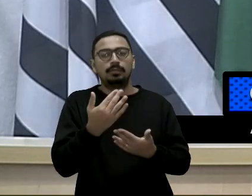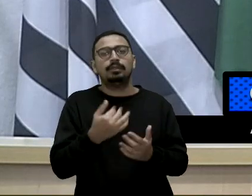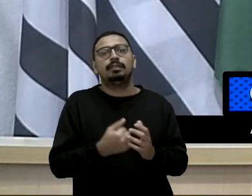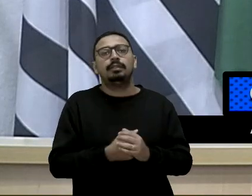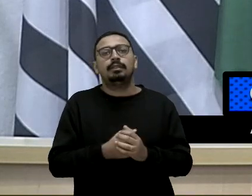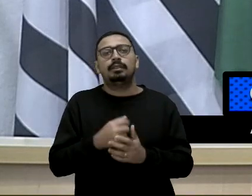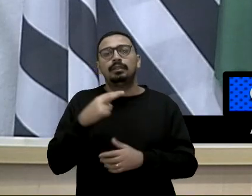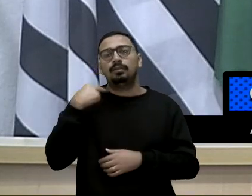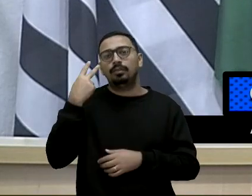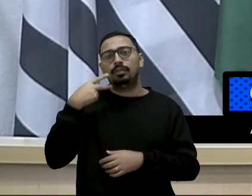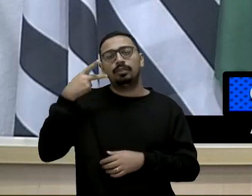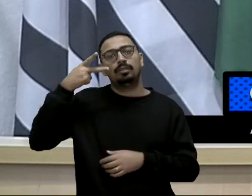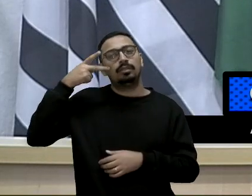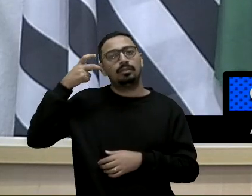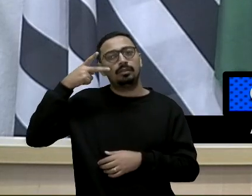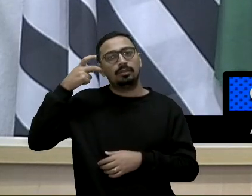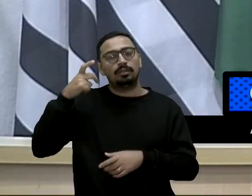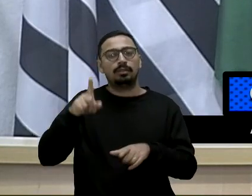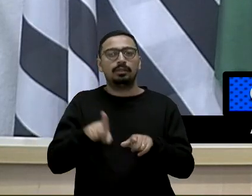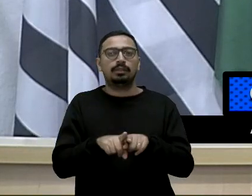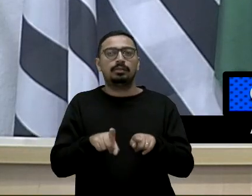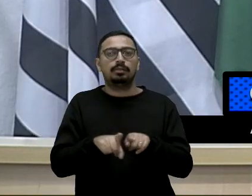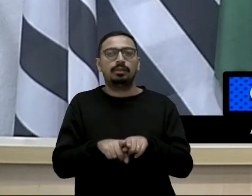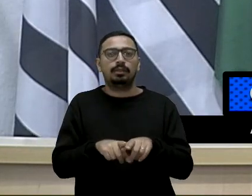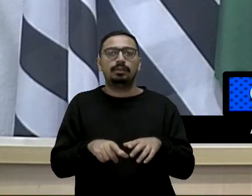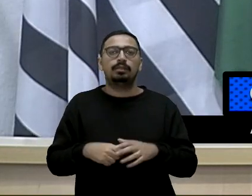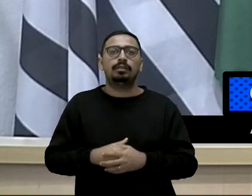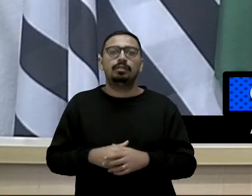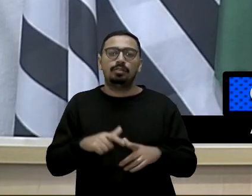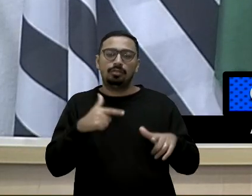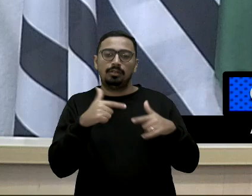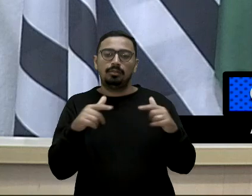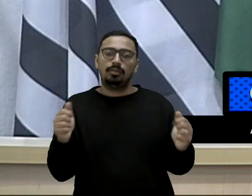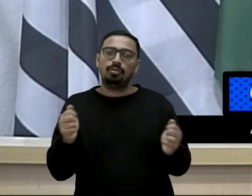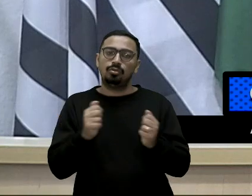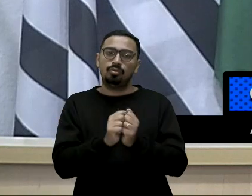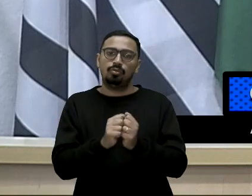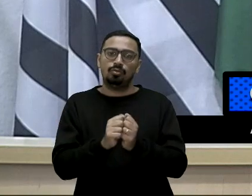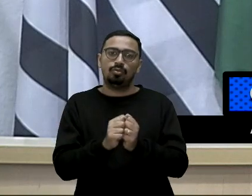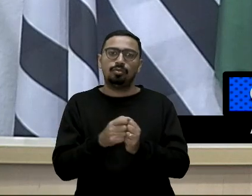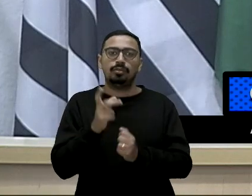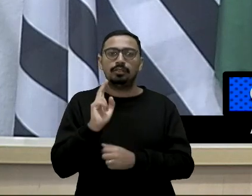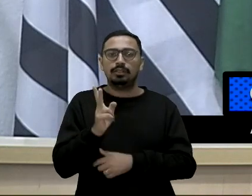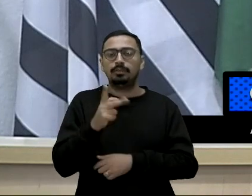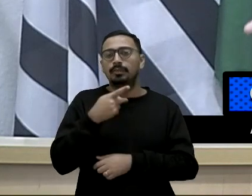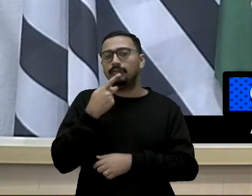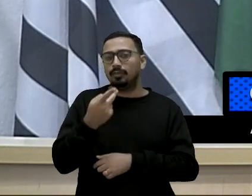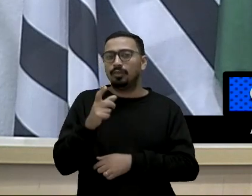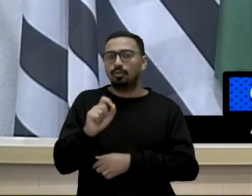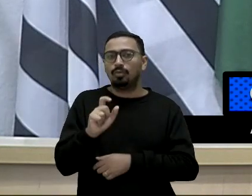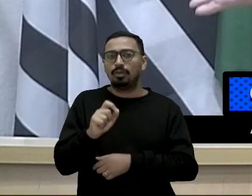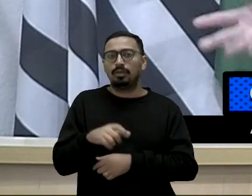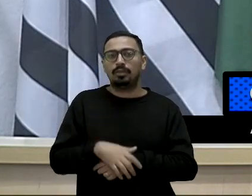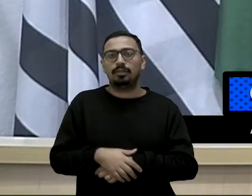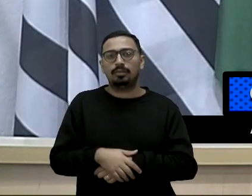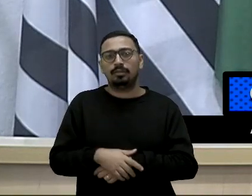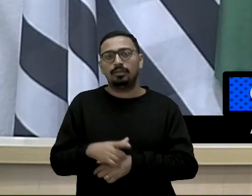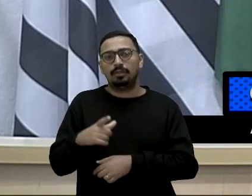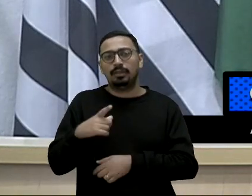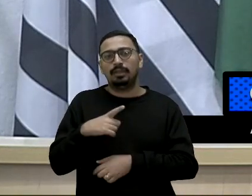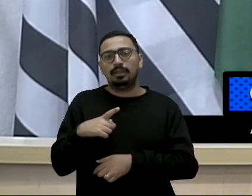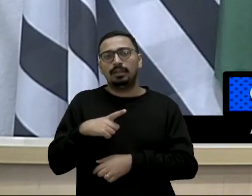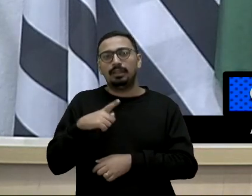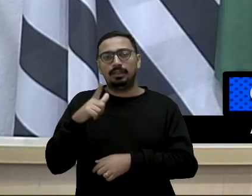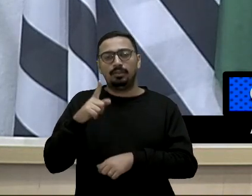vereadora Elisa pela deferência e o reconhecimento do nosso trabalho em conjunto. Que eu sempre falei para ela que, olha, tem espaço para todo